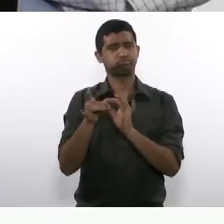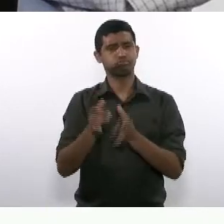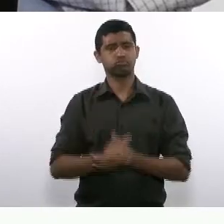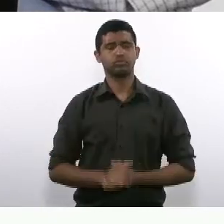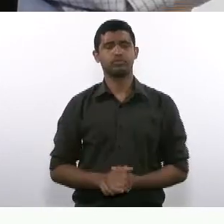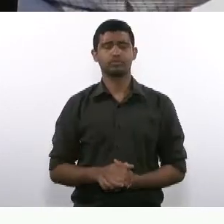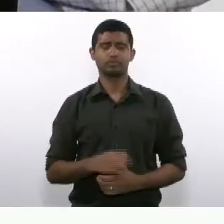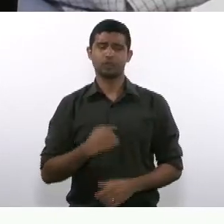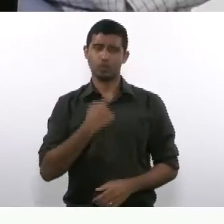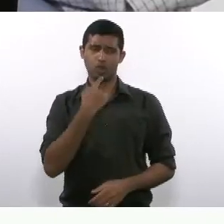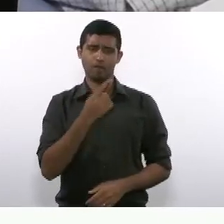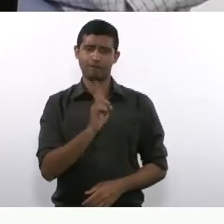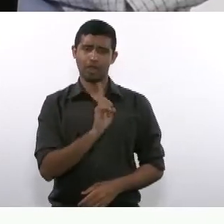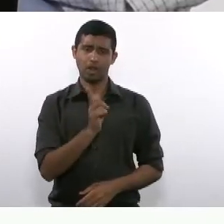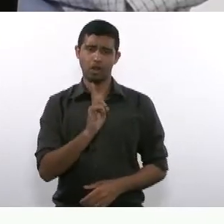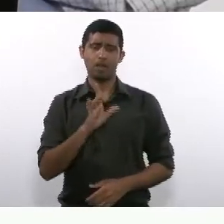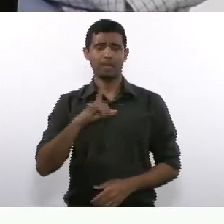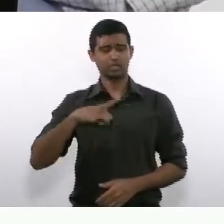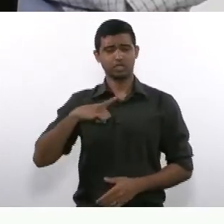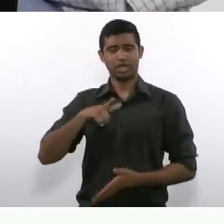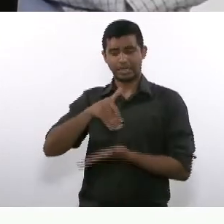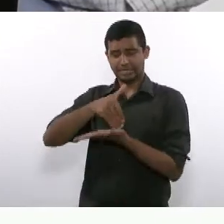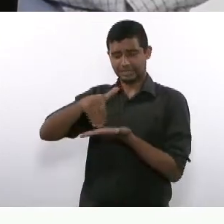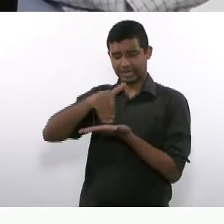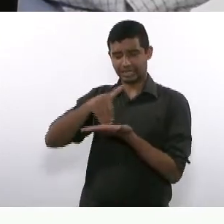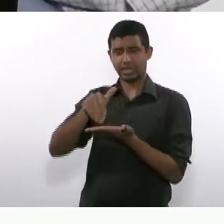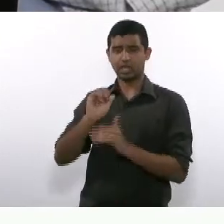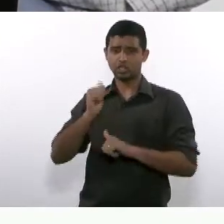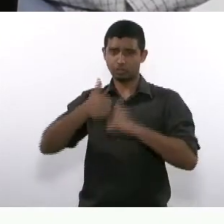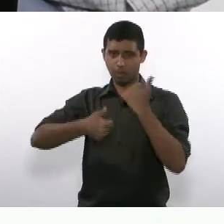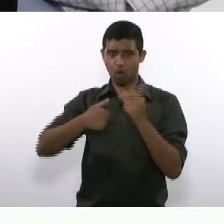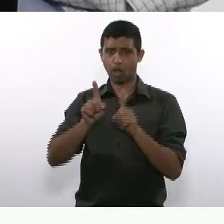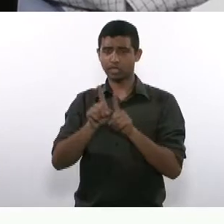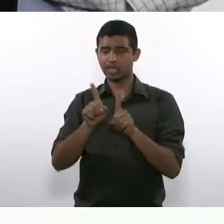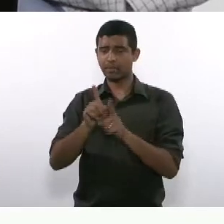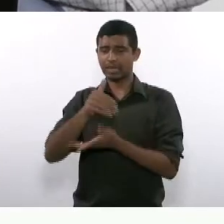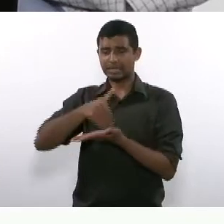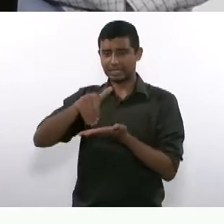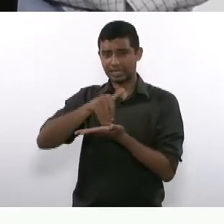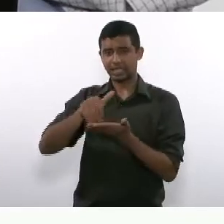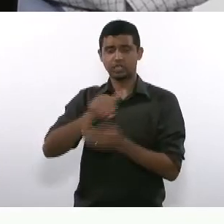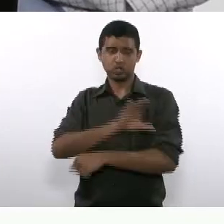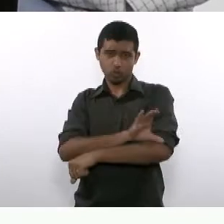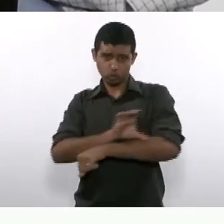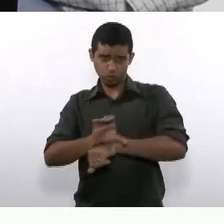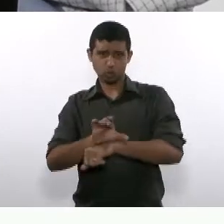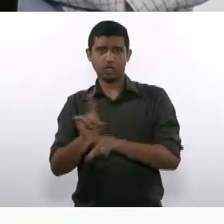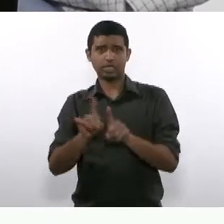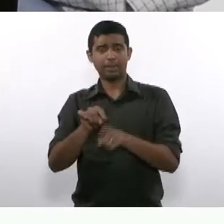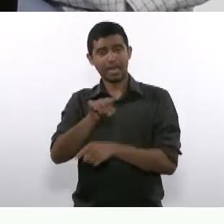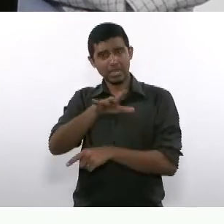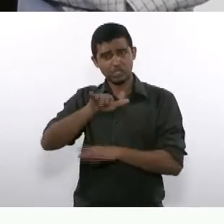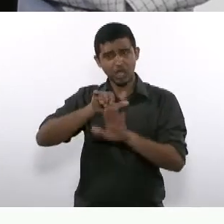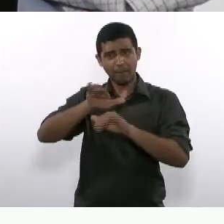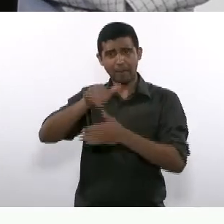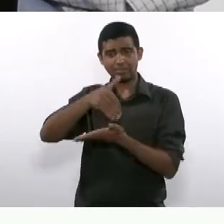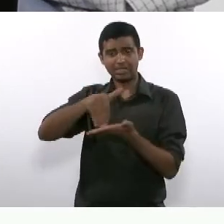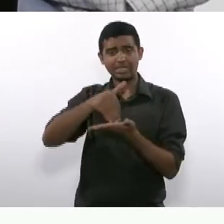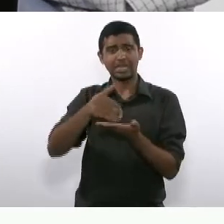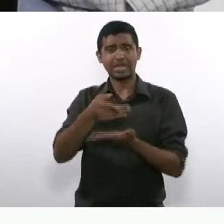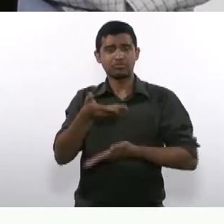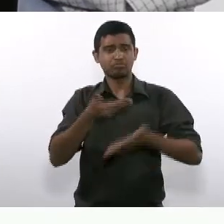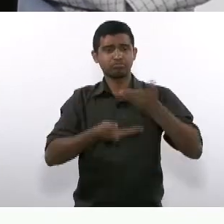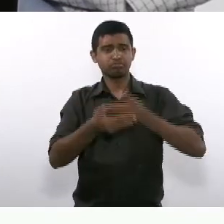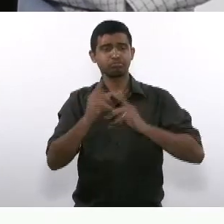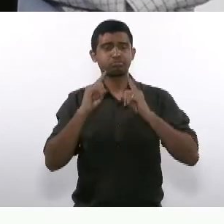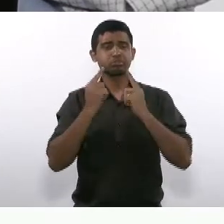falou aqui, mas tanto com a Secretaria de Cultura quanto com a Secretaria de Esportes e com os secretários, inclusive. Eles participam de reuniões para a gente